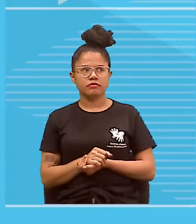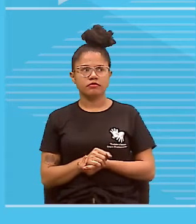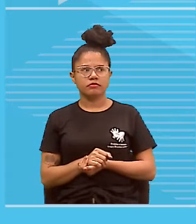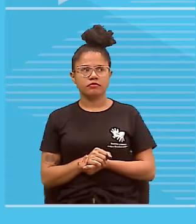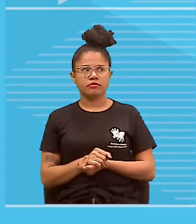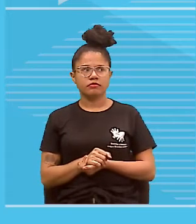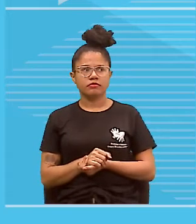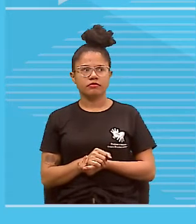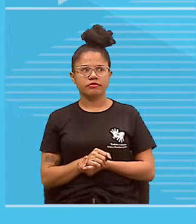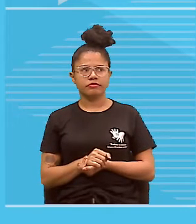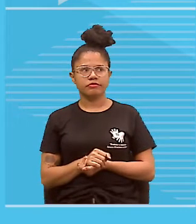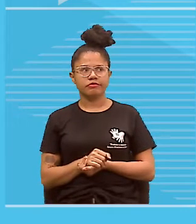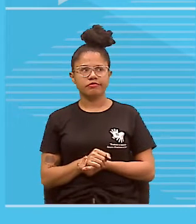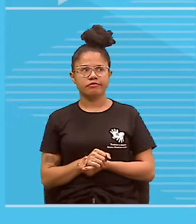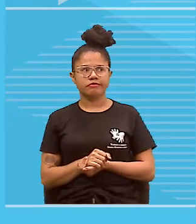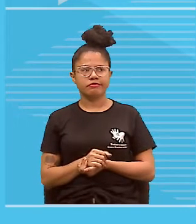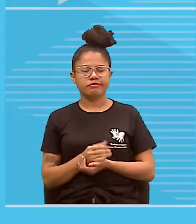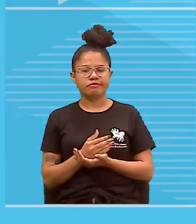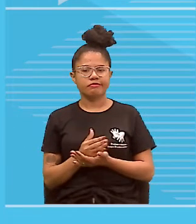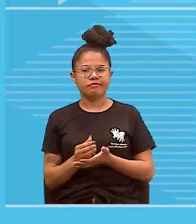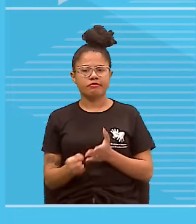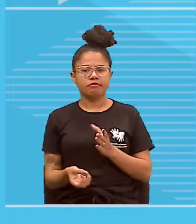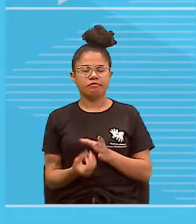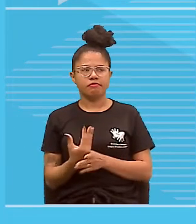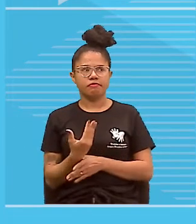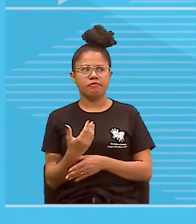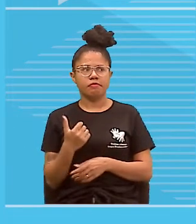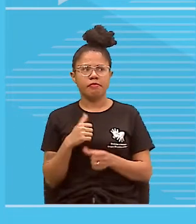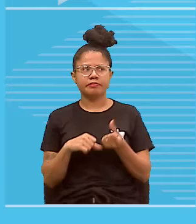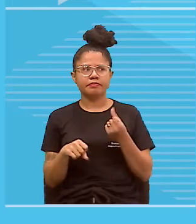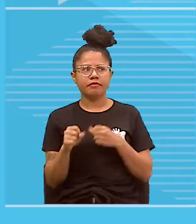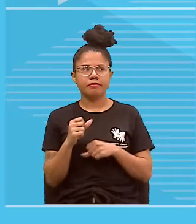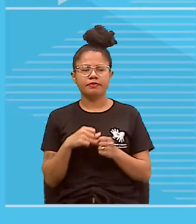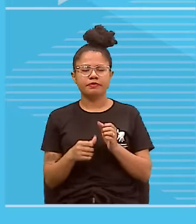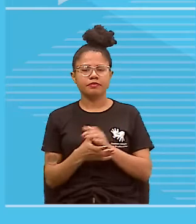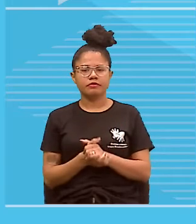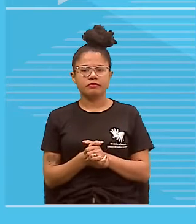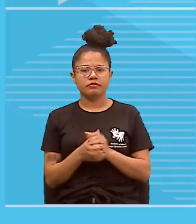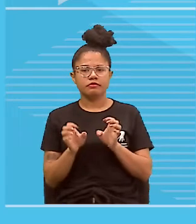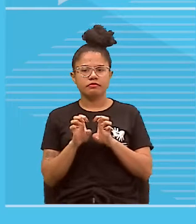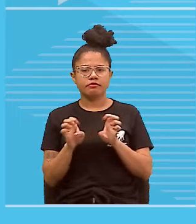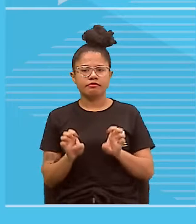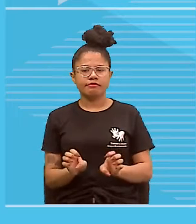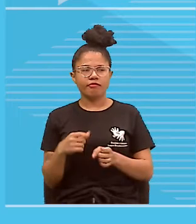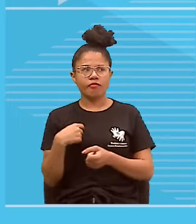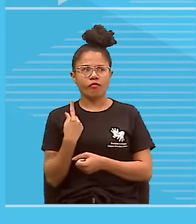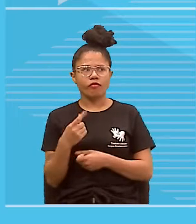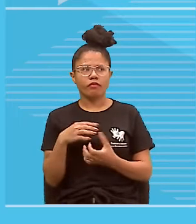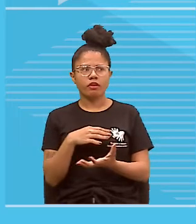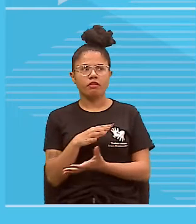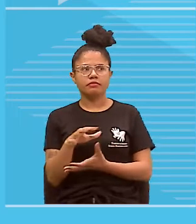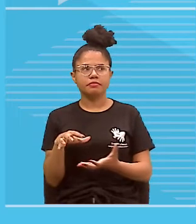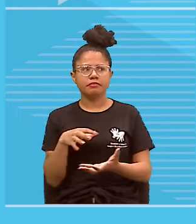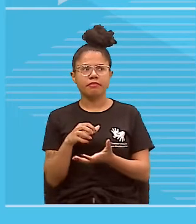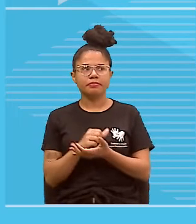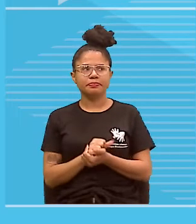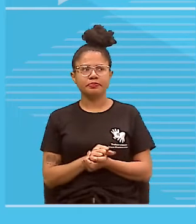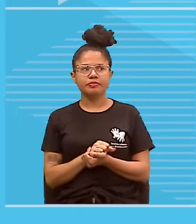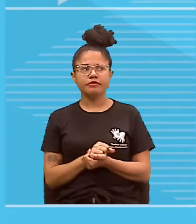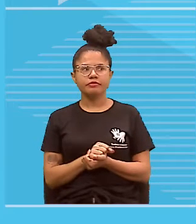tá aí Começam a surgir modificações ainda né na estrutura do nosso planeta os Alpes